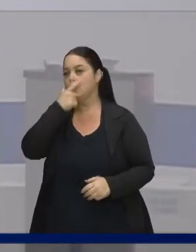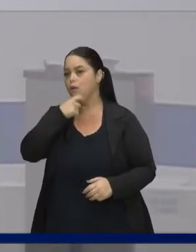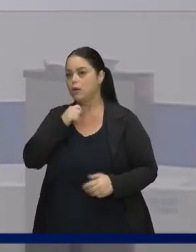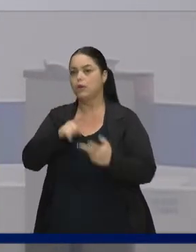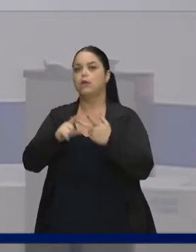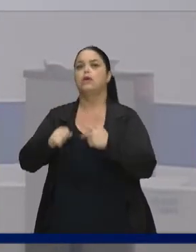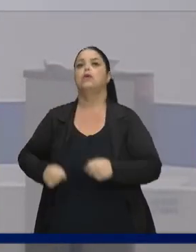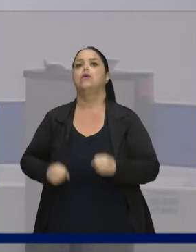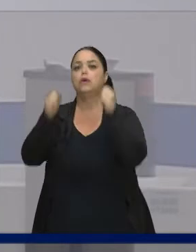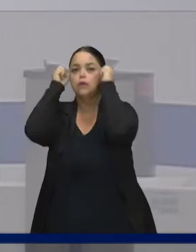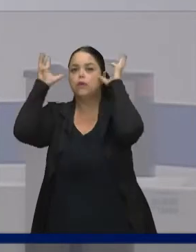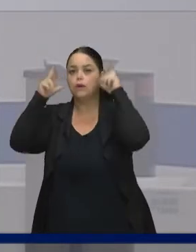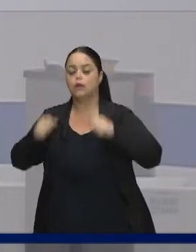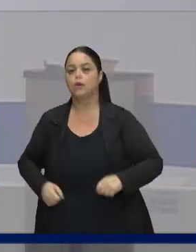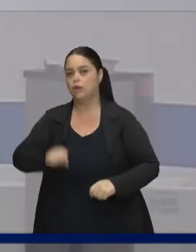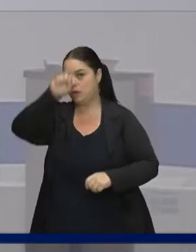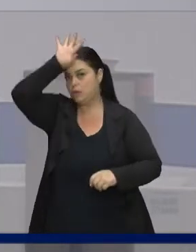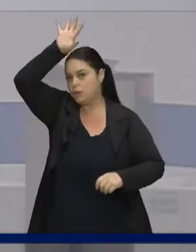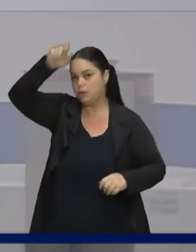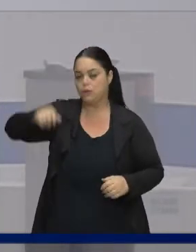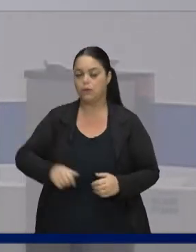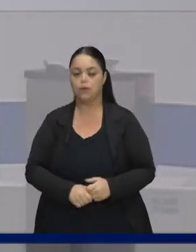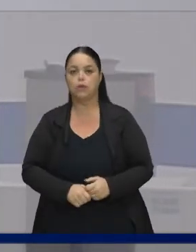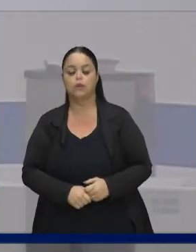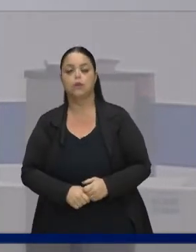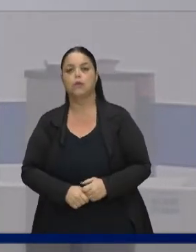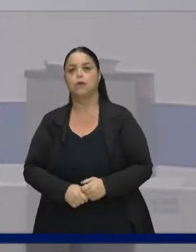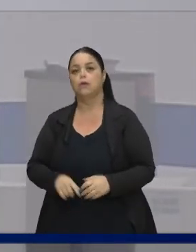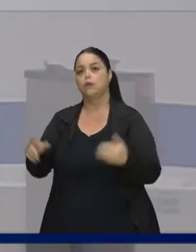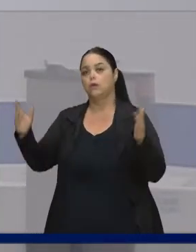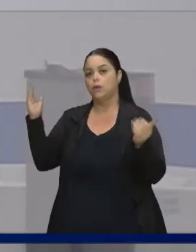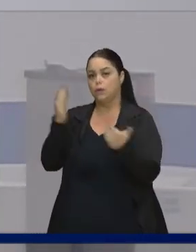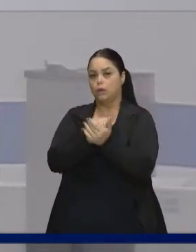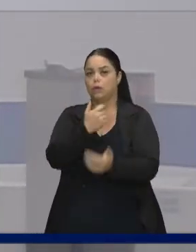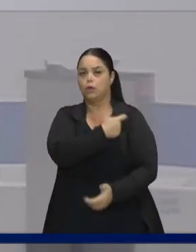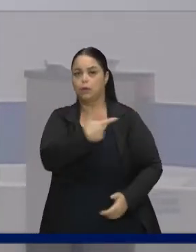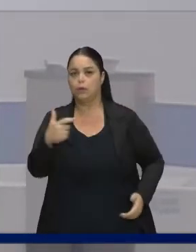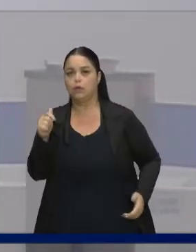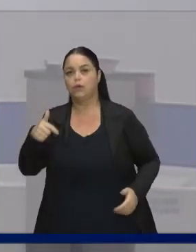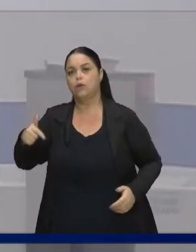Walter Hayashi e Zé Luiz. Ao processo